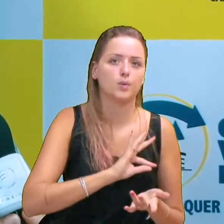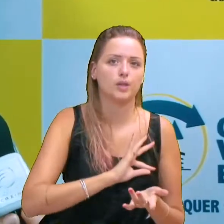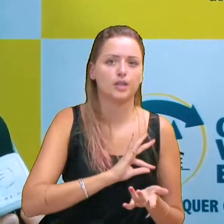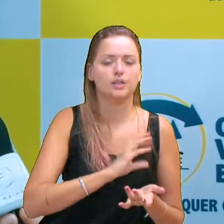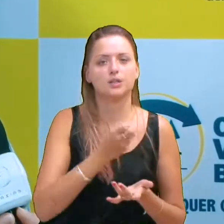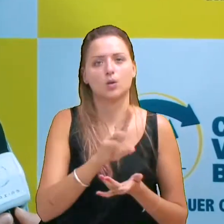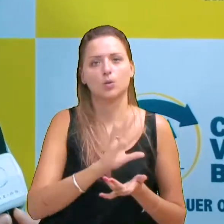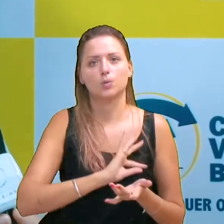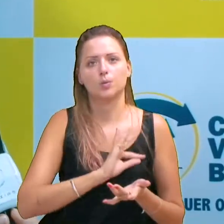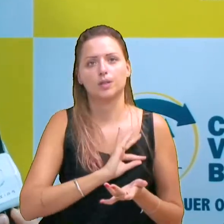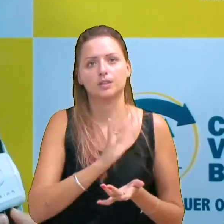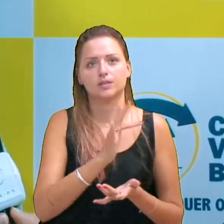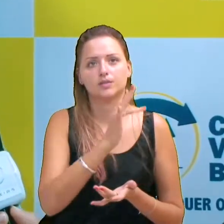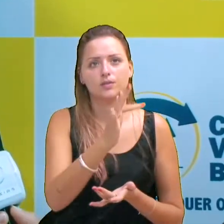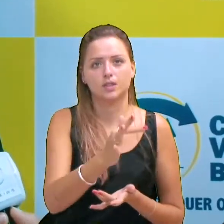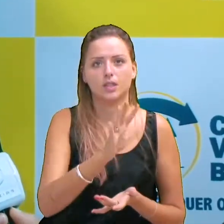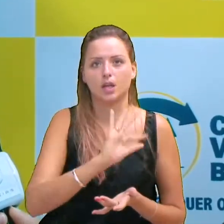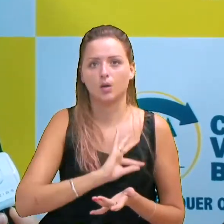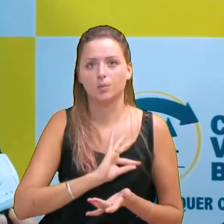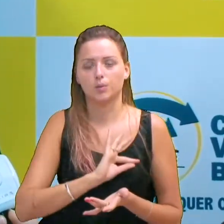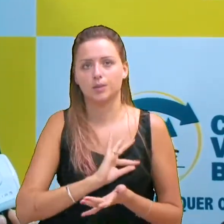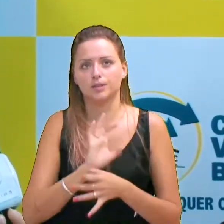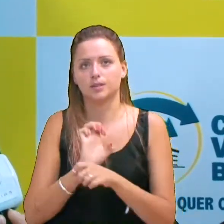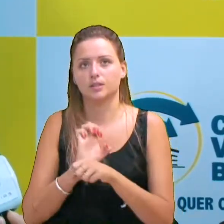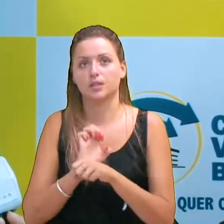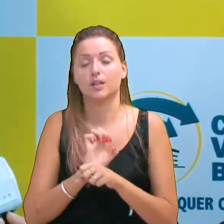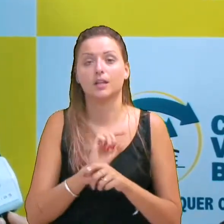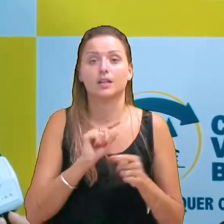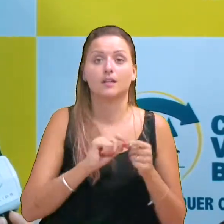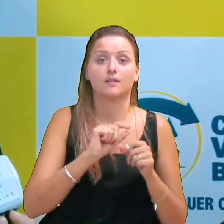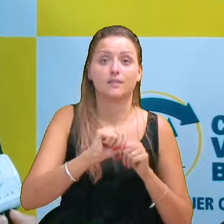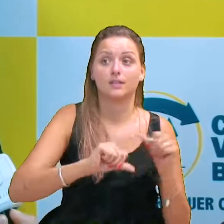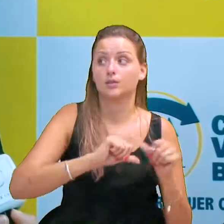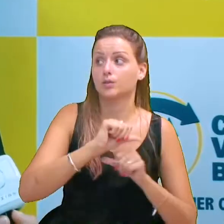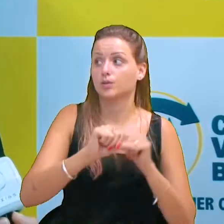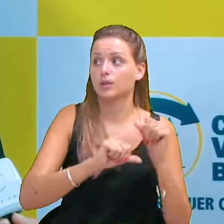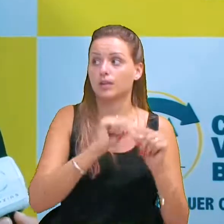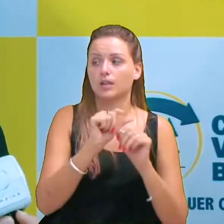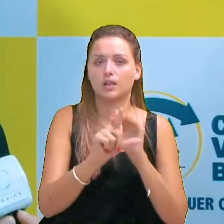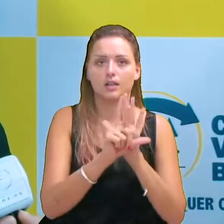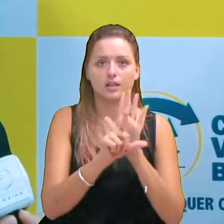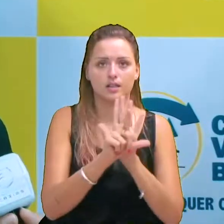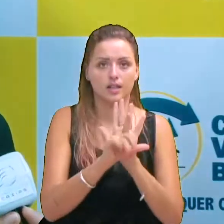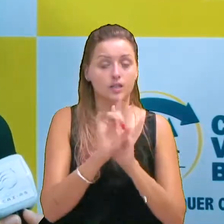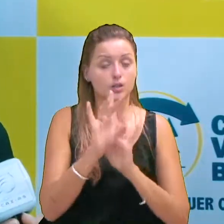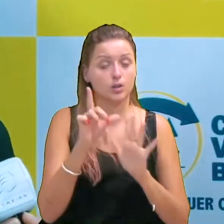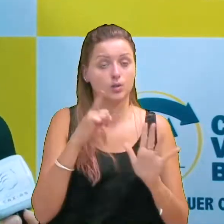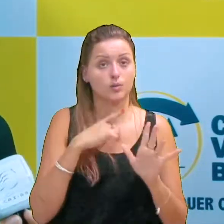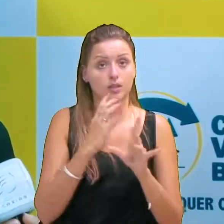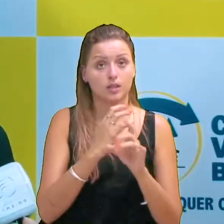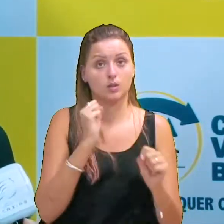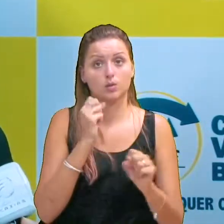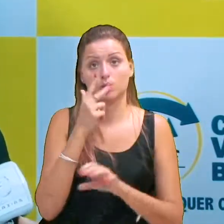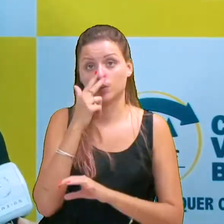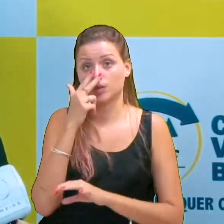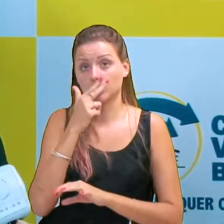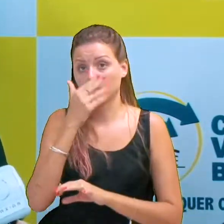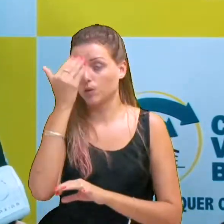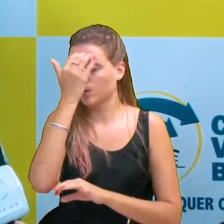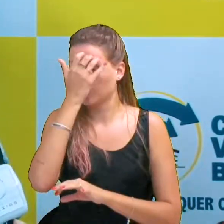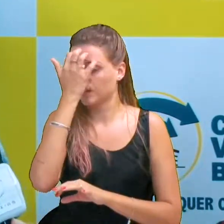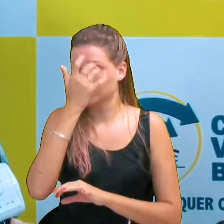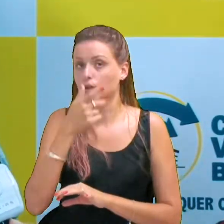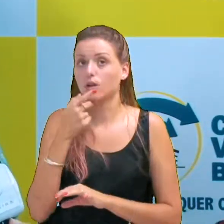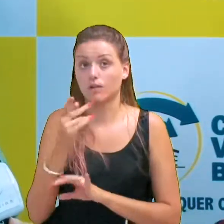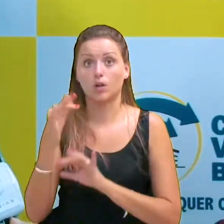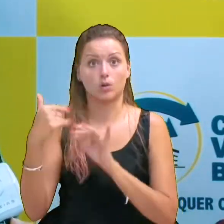Rodoviária Estadual e a Polícia Rodoviária Federal transforme esta lei numa lei arrecadatória, como o colega Adiló muito bem